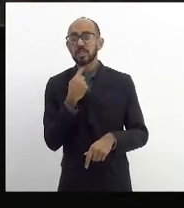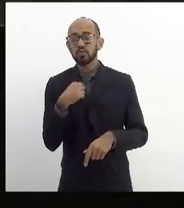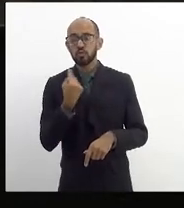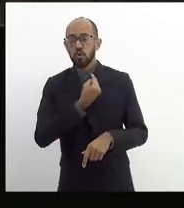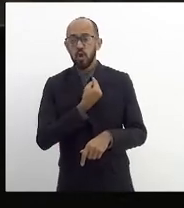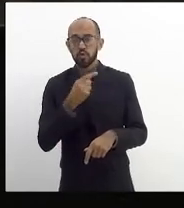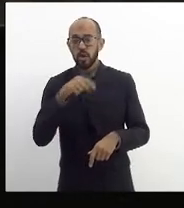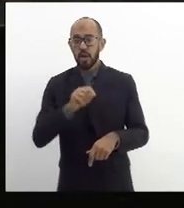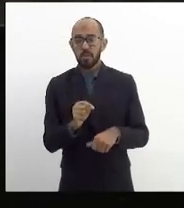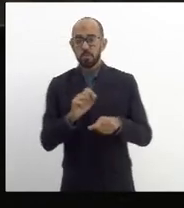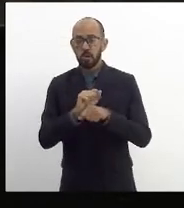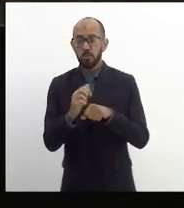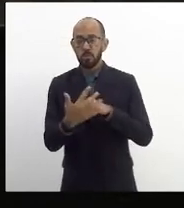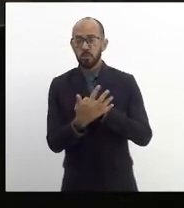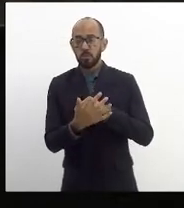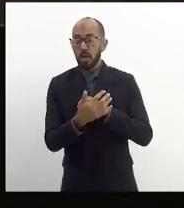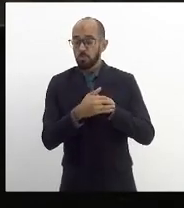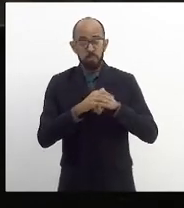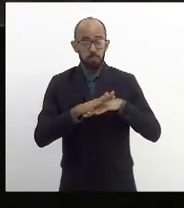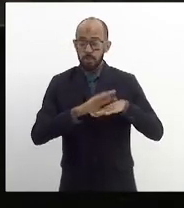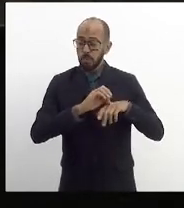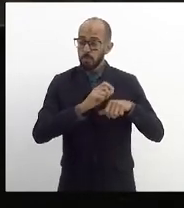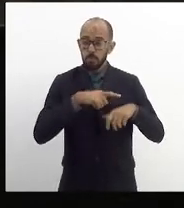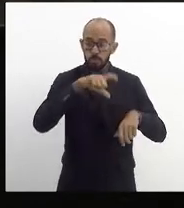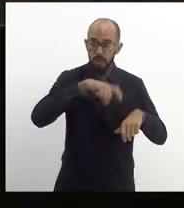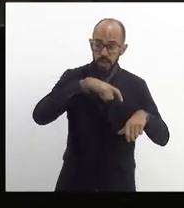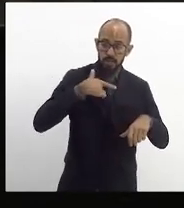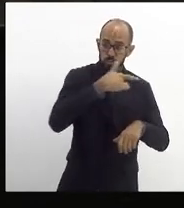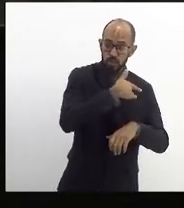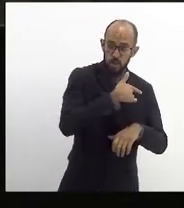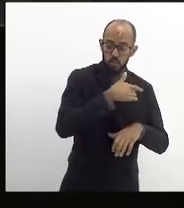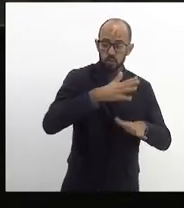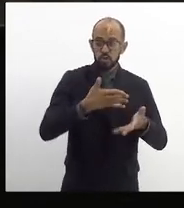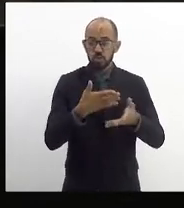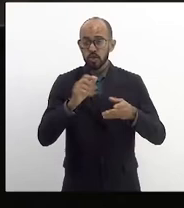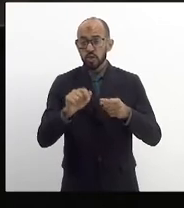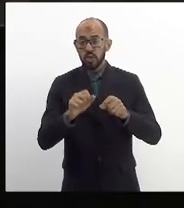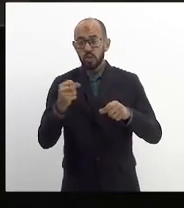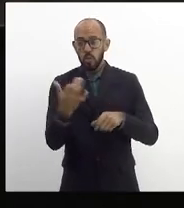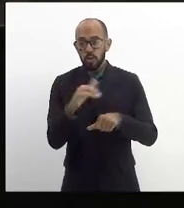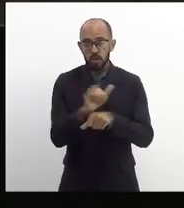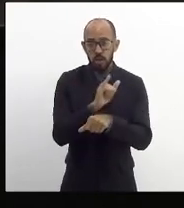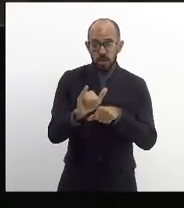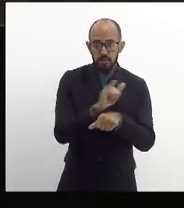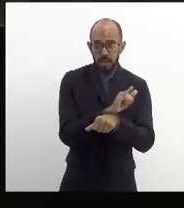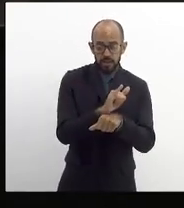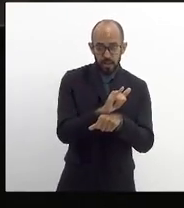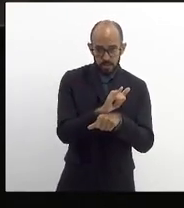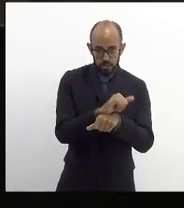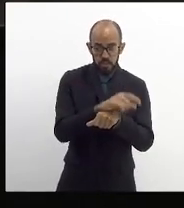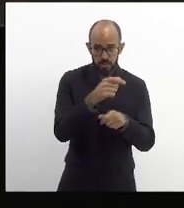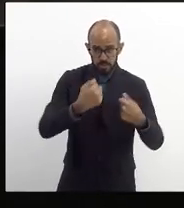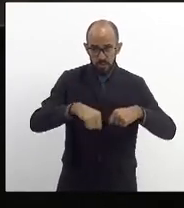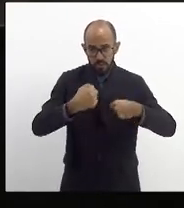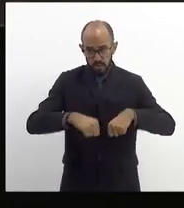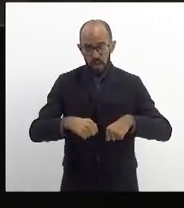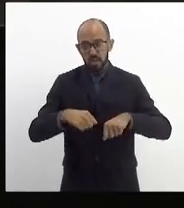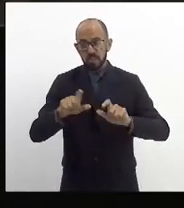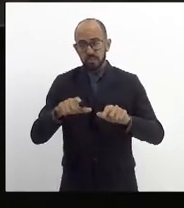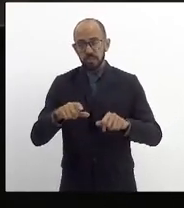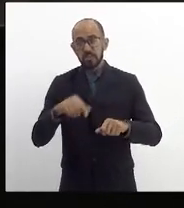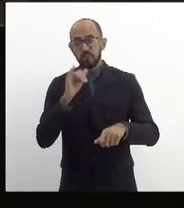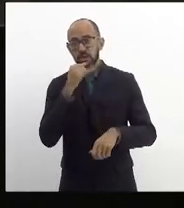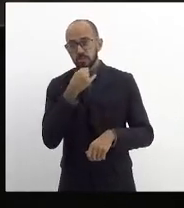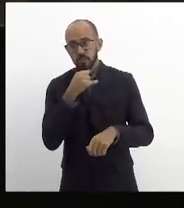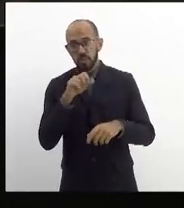plano de saúde quando nós trabalhamos ainda mais e buscamos todos os mecanismos necessários porque lamentavelmente o